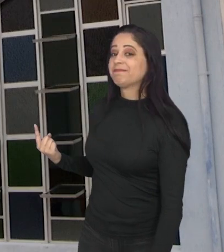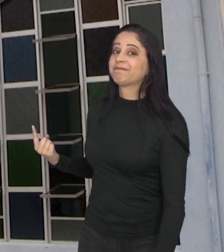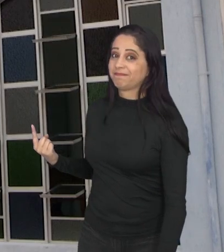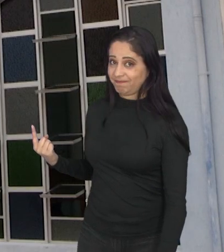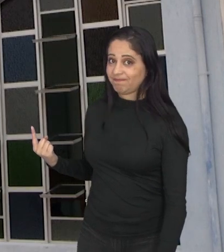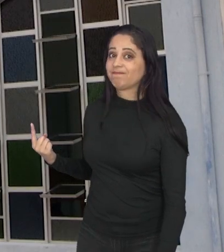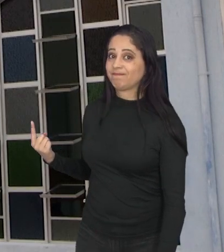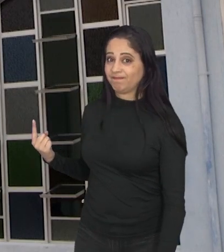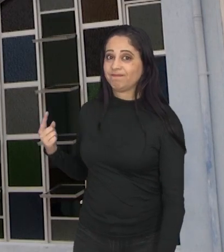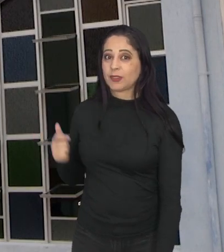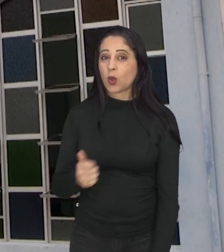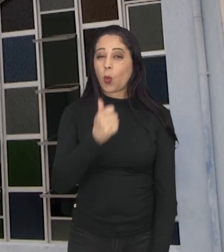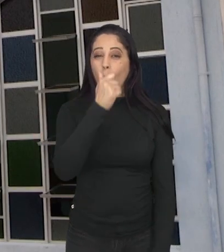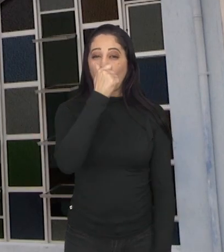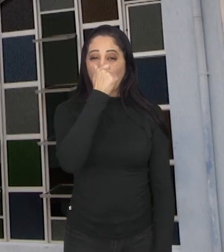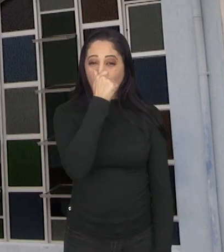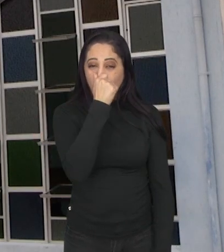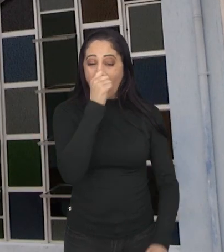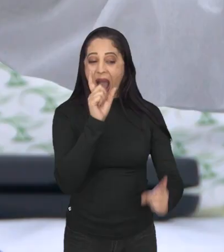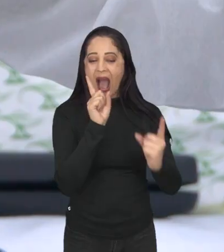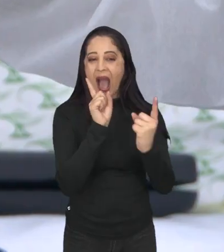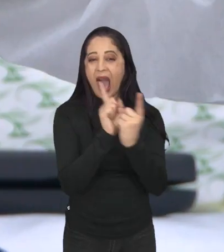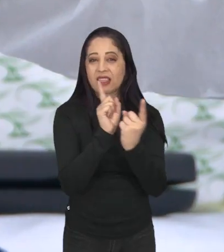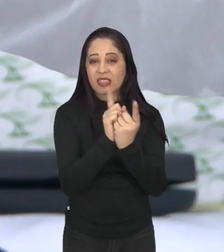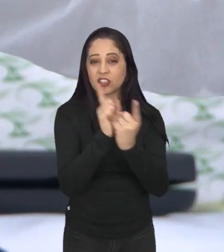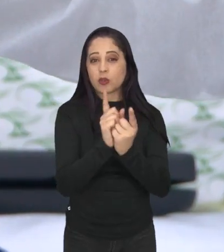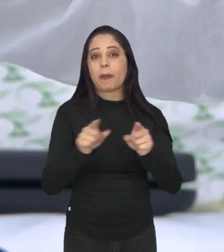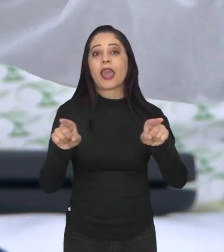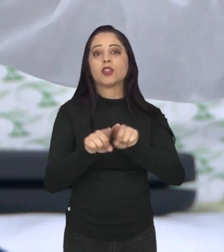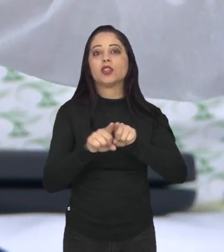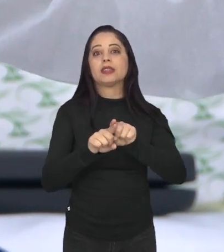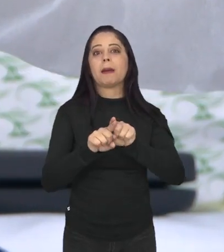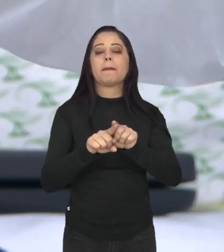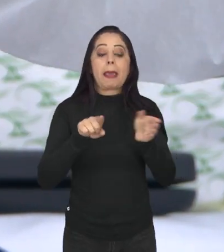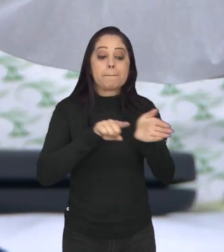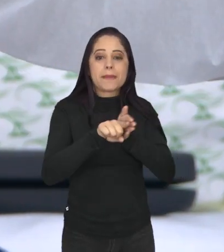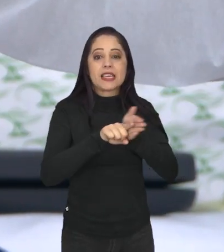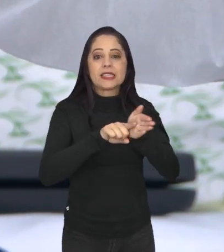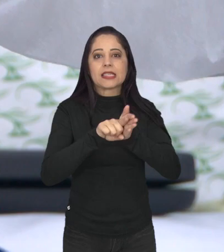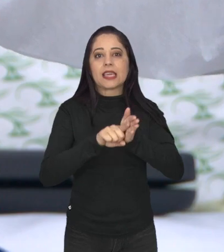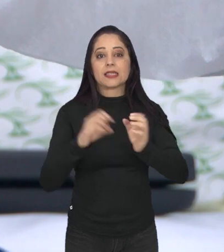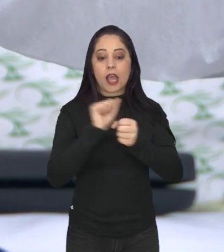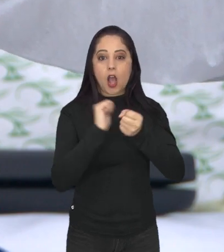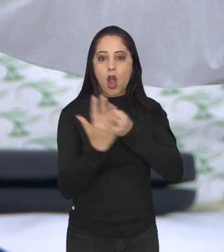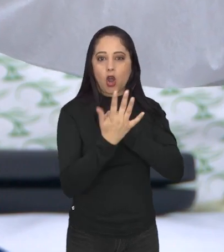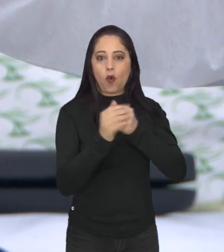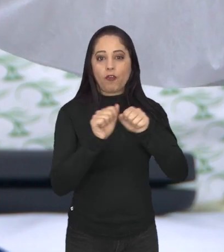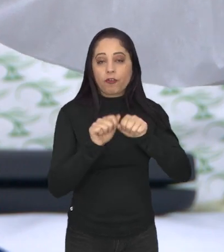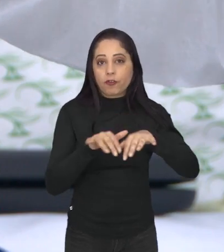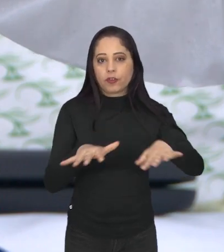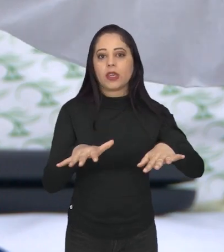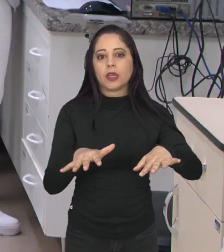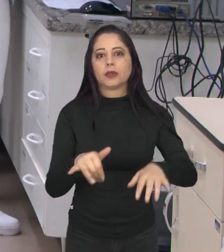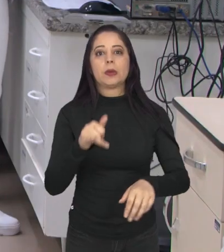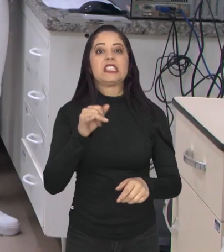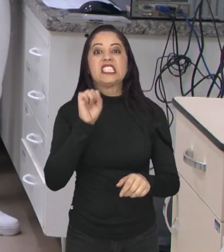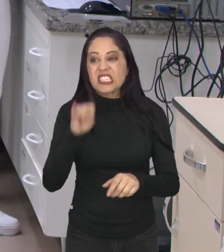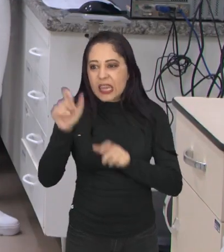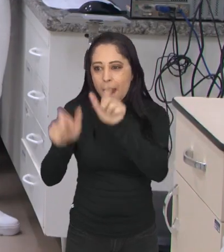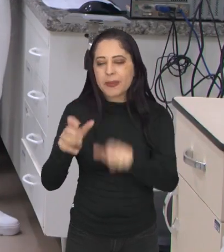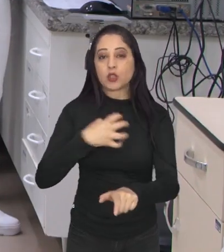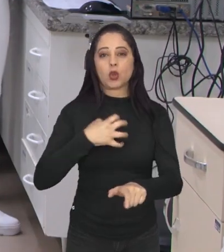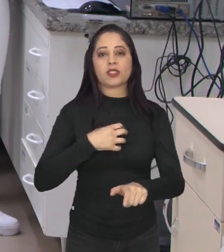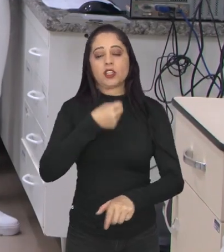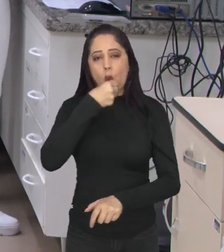hospitais da rede pública registram momento no número de testes rápidos de covid-19 em pacientes com sintomas